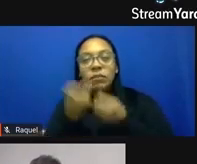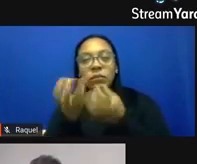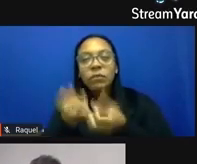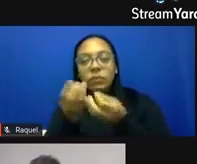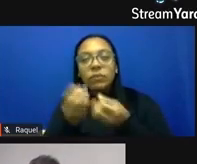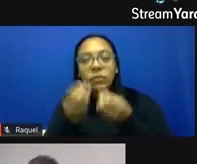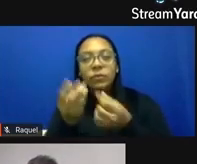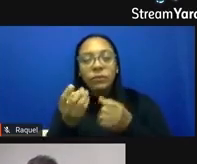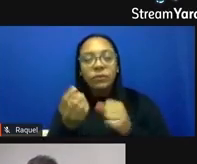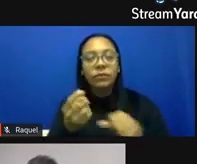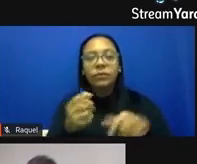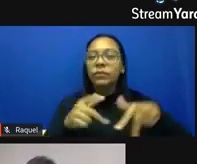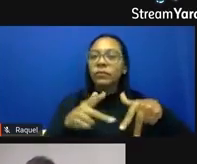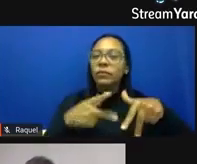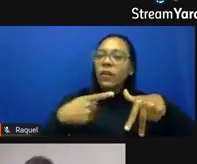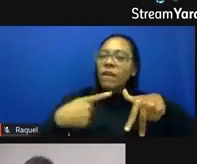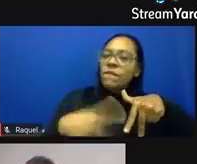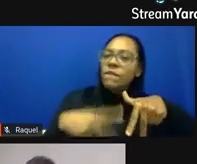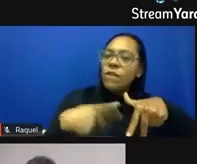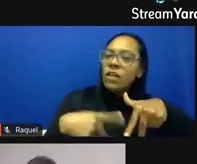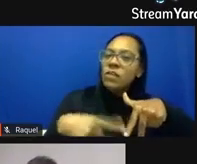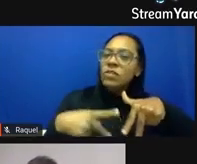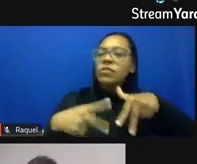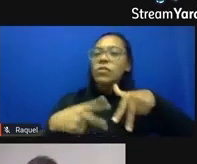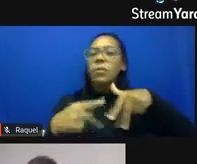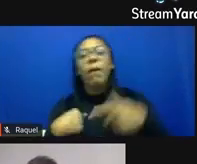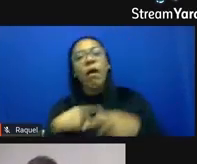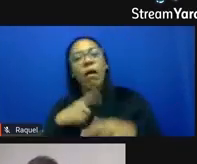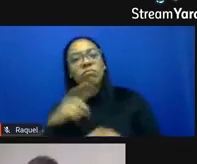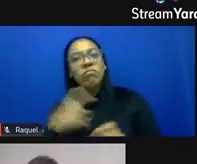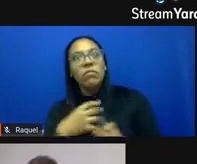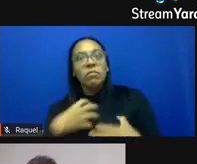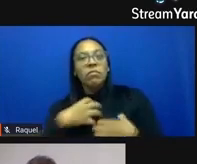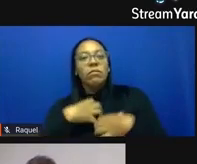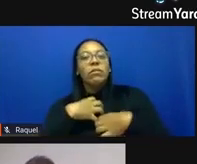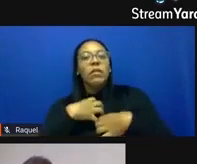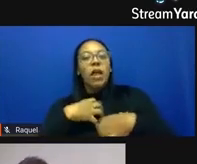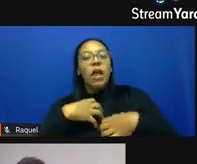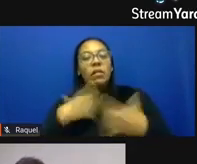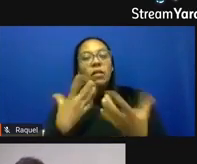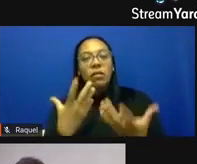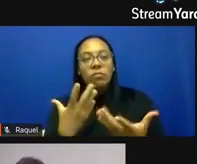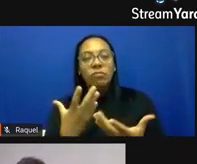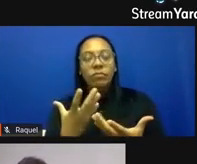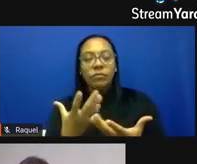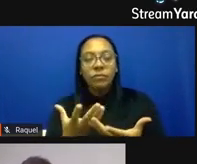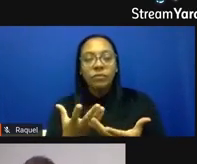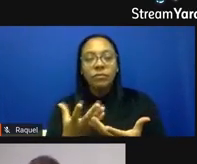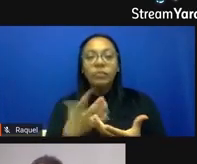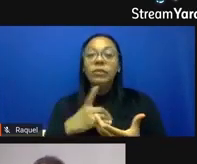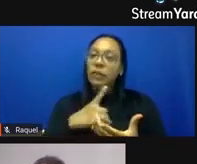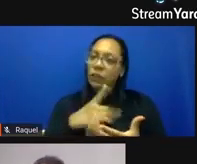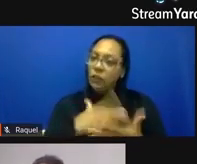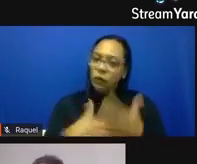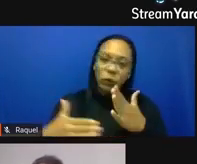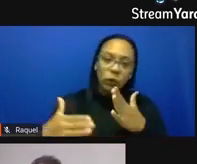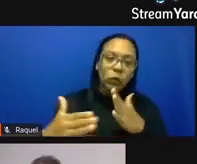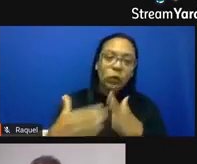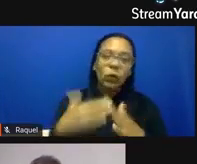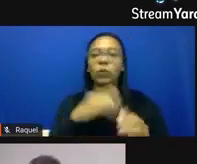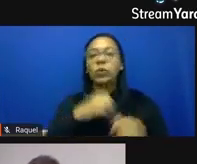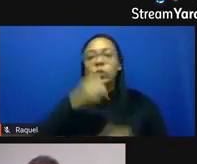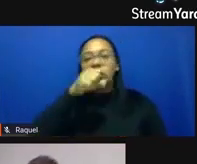Já vamos falar sobre isso mais adiante. As possíveis vítimas de crimes de natureza sexual, crianças